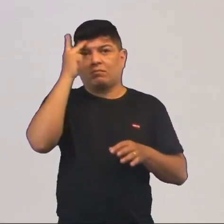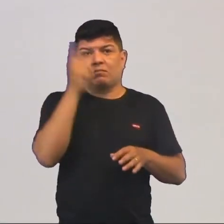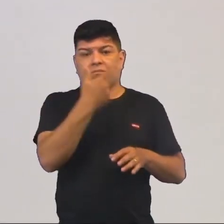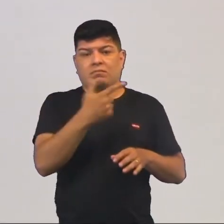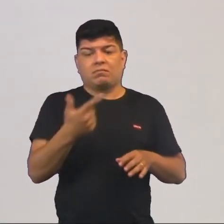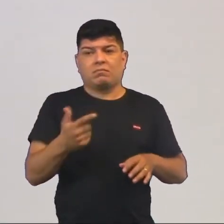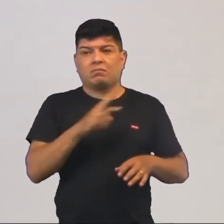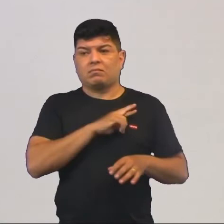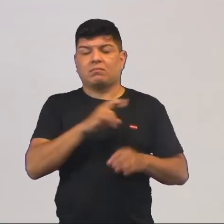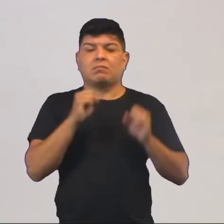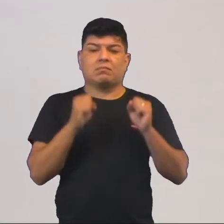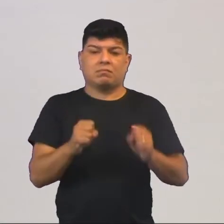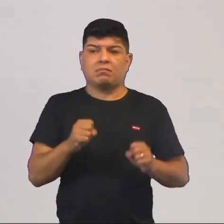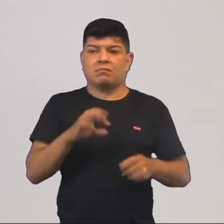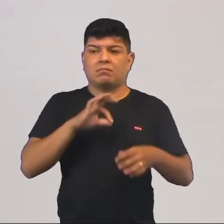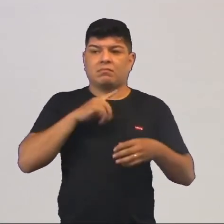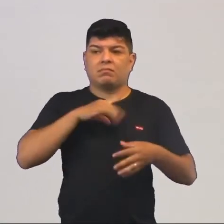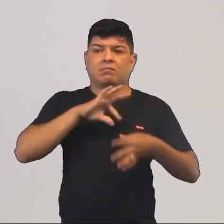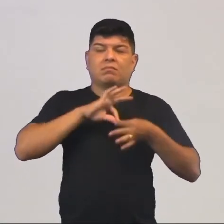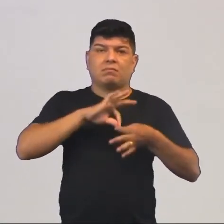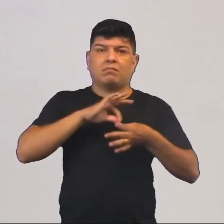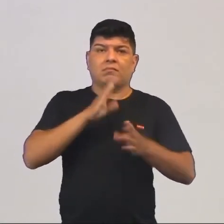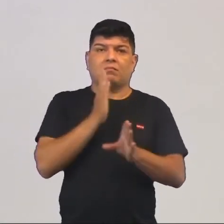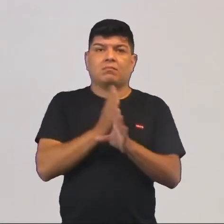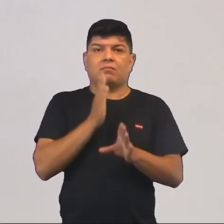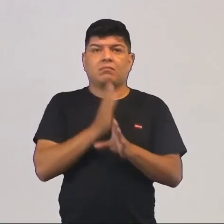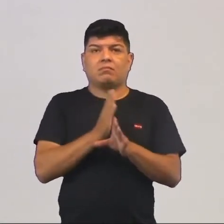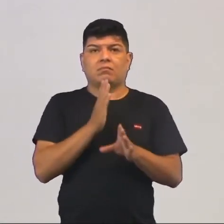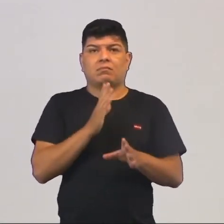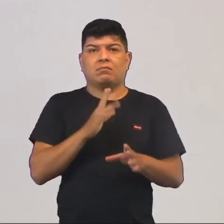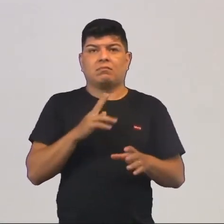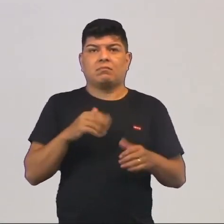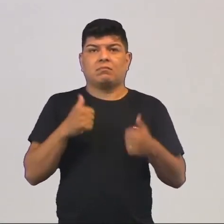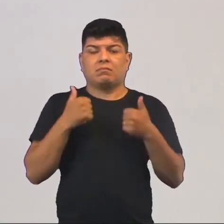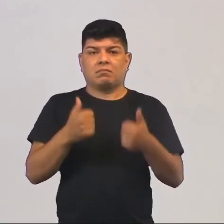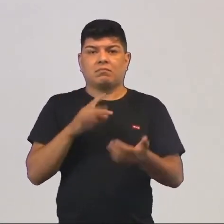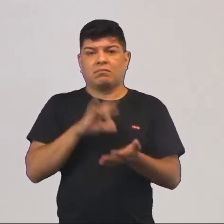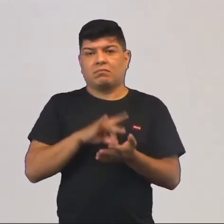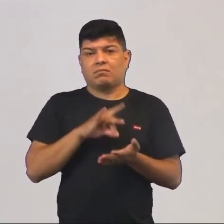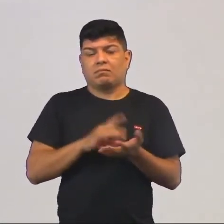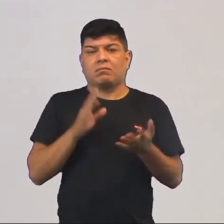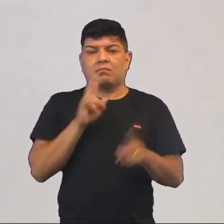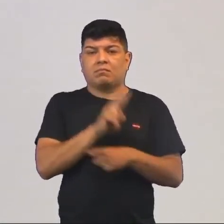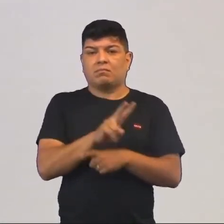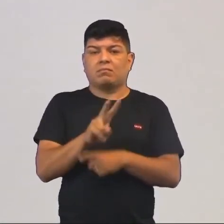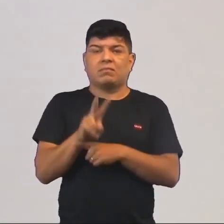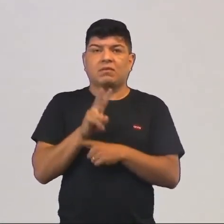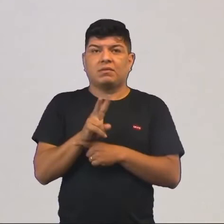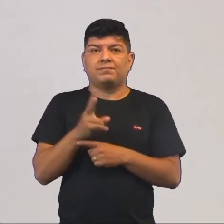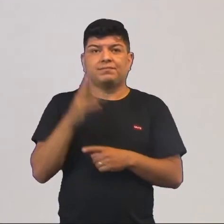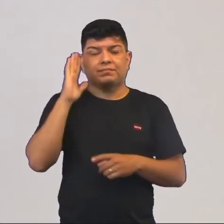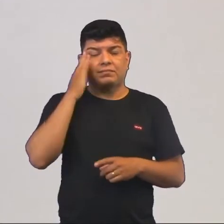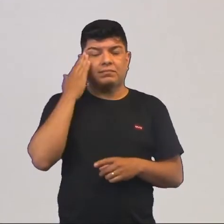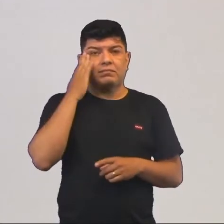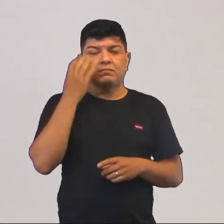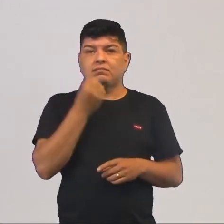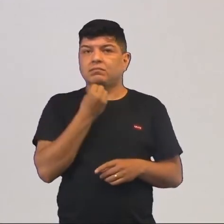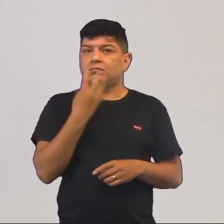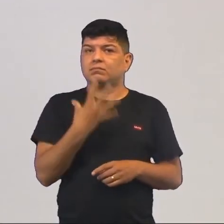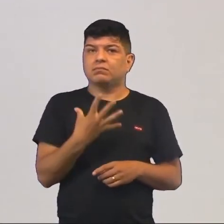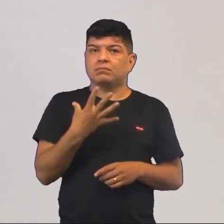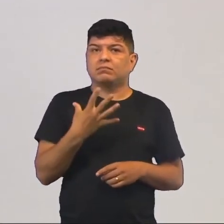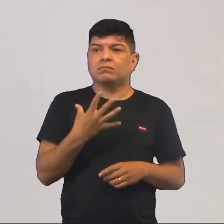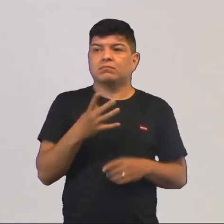não têm religião podem ter espiritualidade, por causa das virtudes que quer cultivar, da maneira dela compreender o